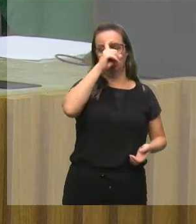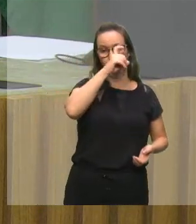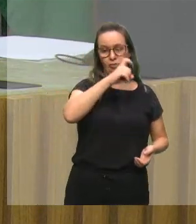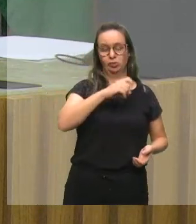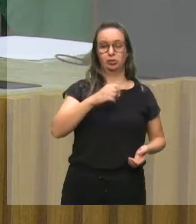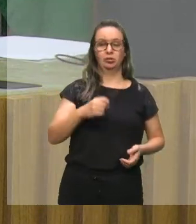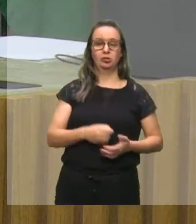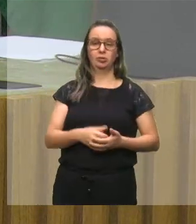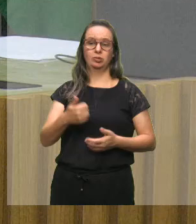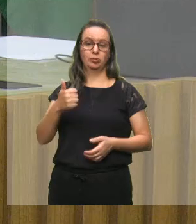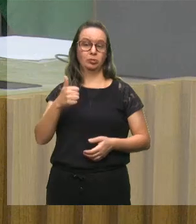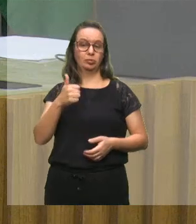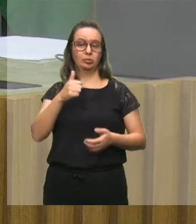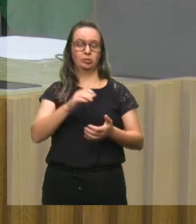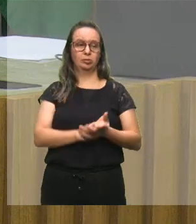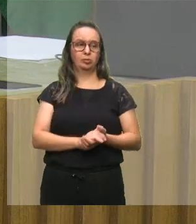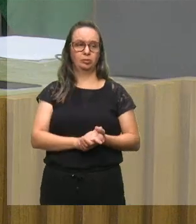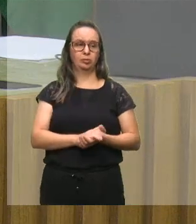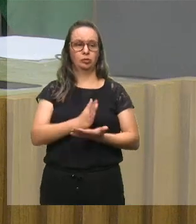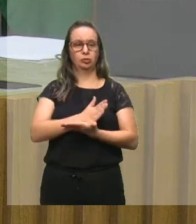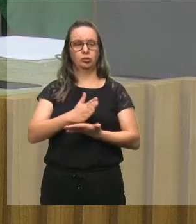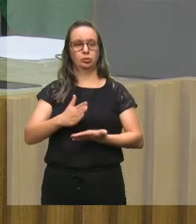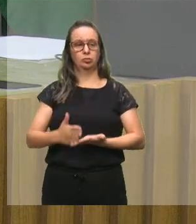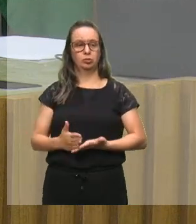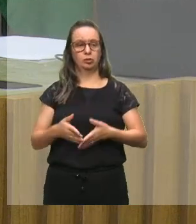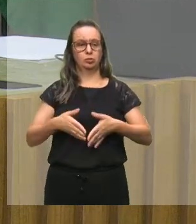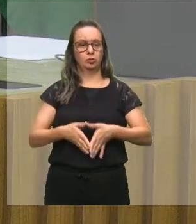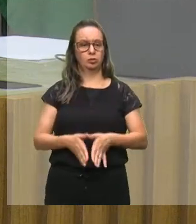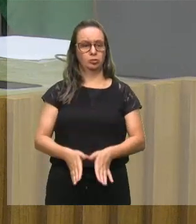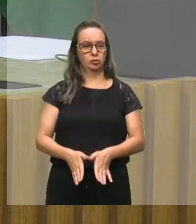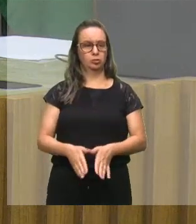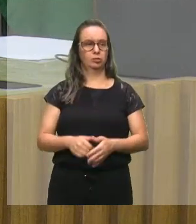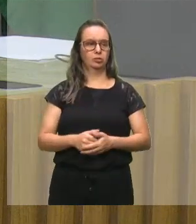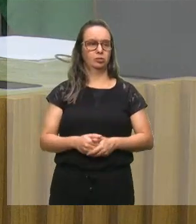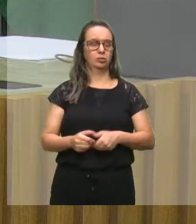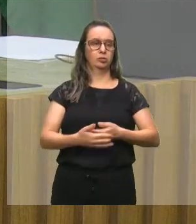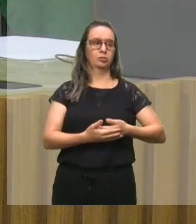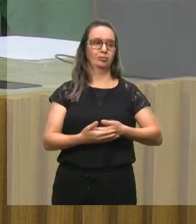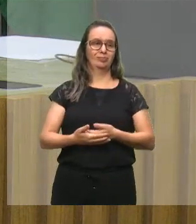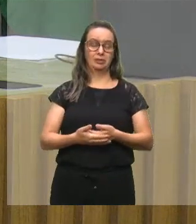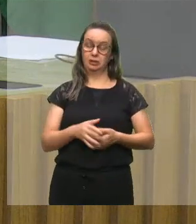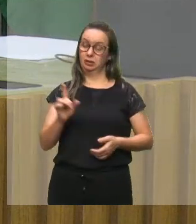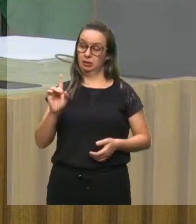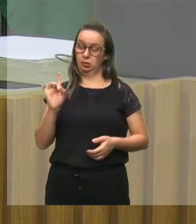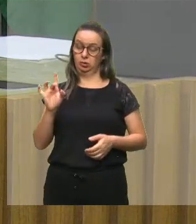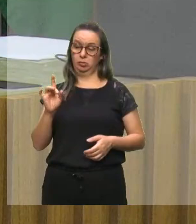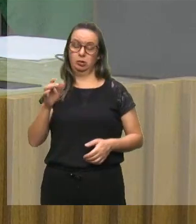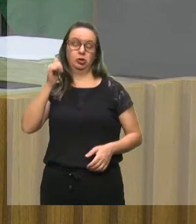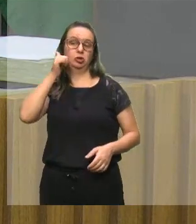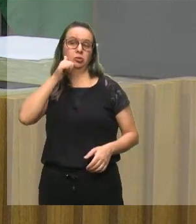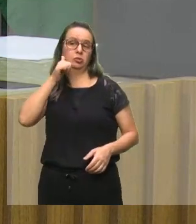do nascimento do bebê, não só as mães, mas também os pais, né? Então, gostaria que